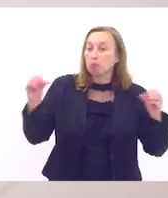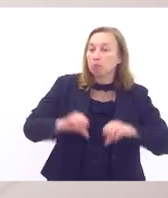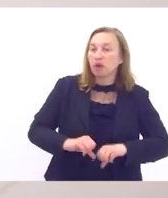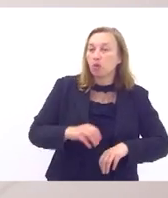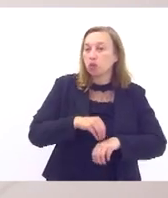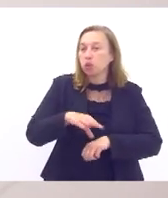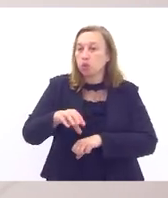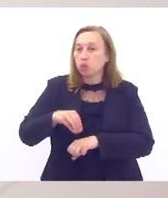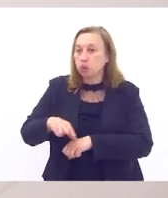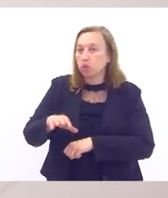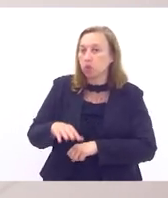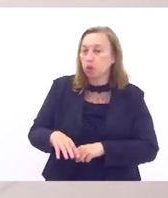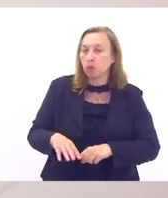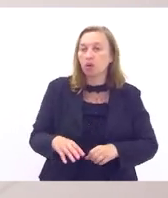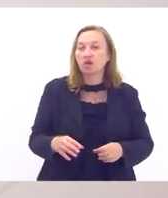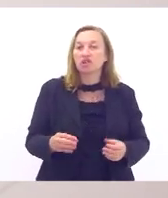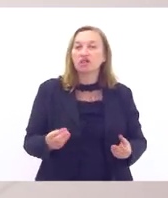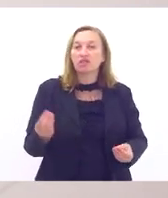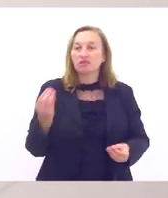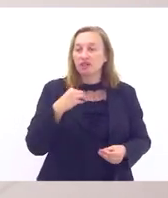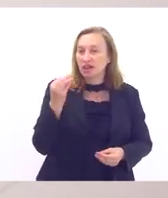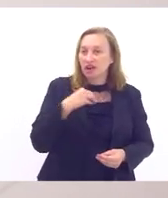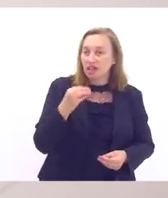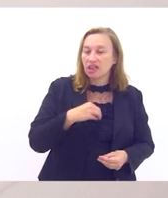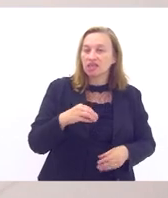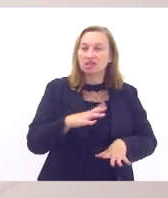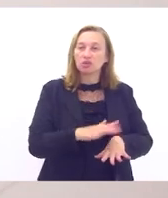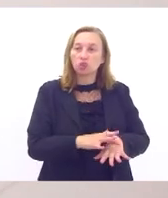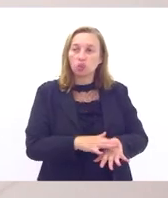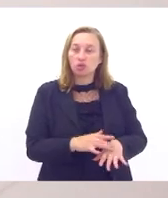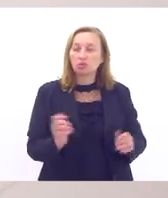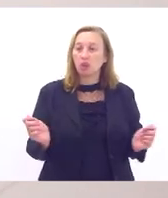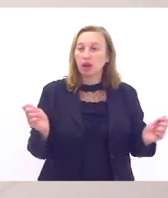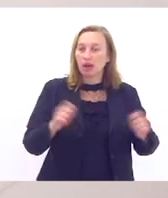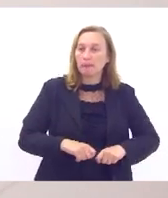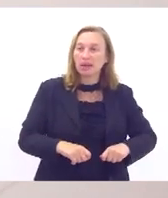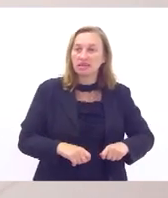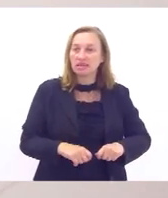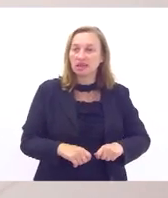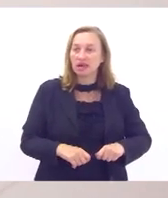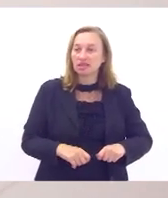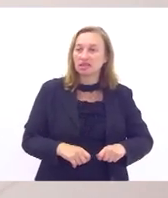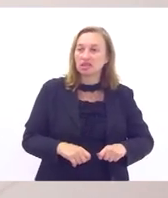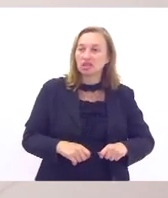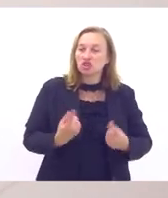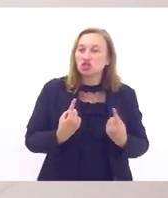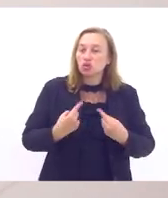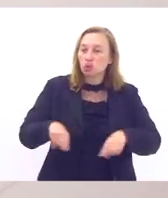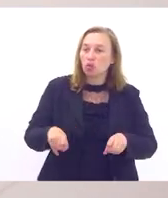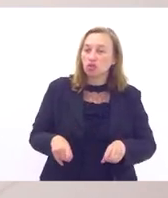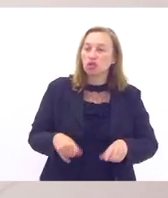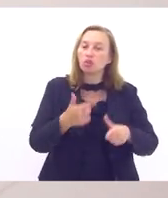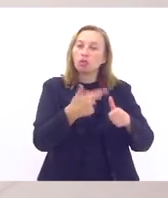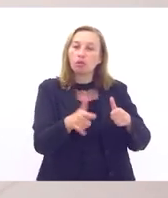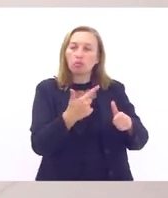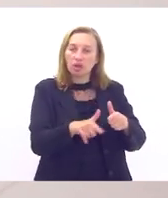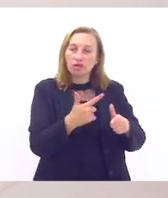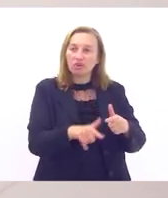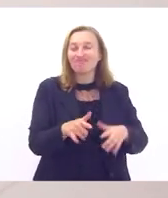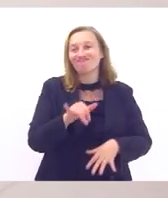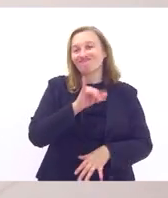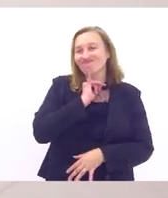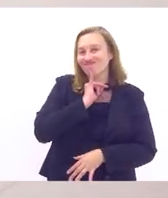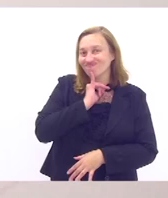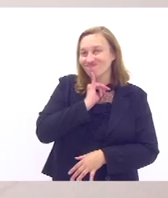indicadores, os piores cenários, mas também é onde revela a maior capacidade de reação, de enfrentamento a esse problema,